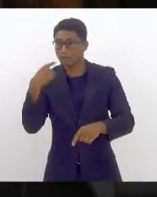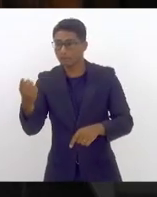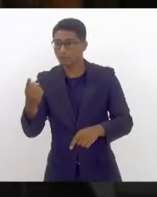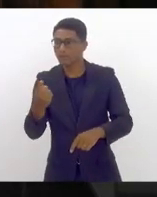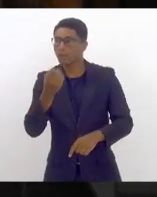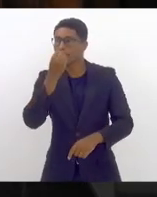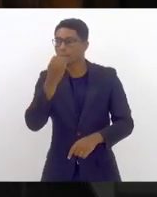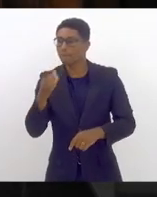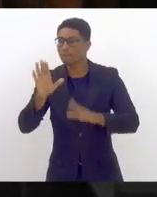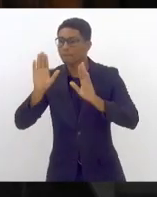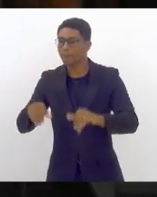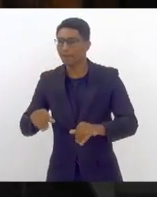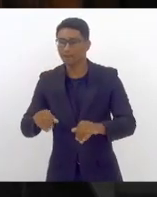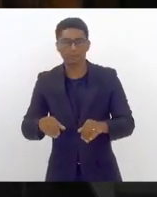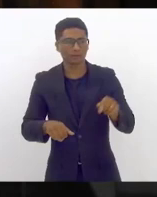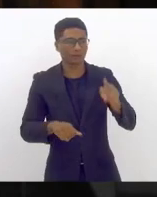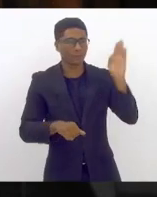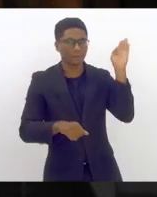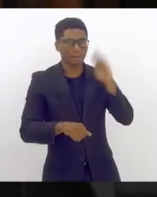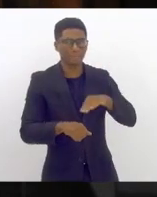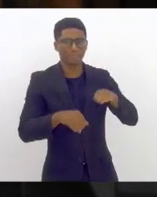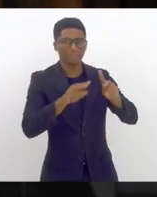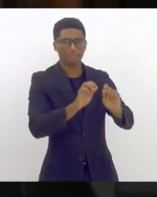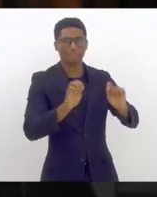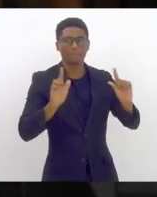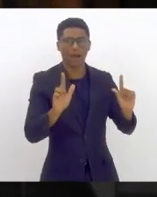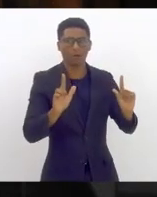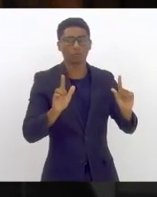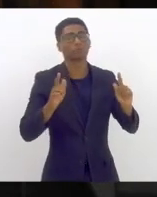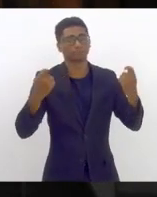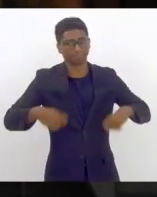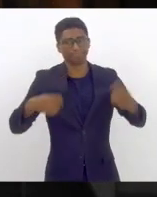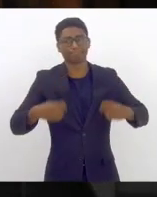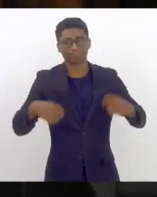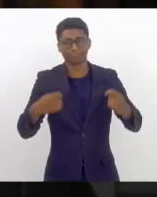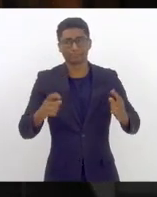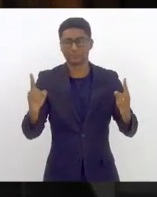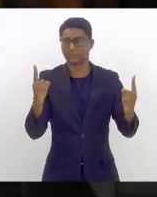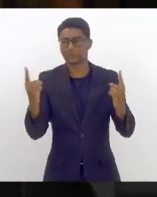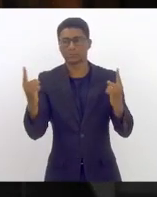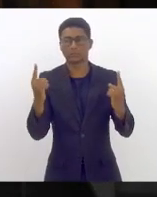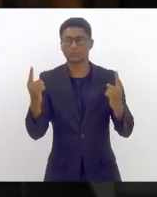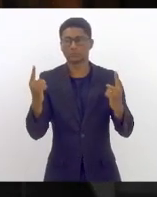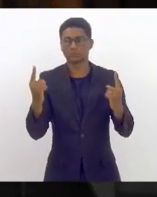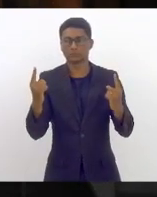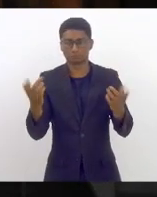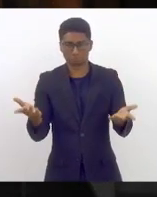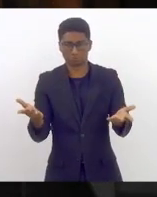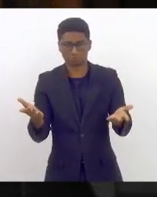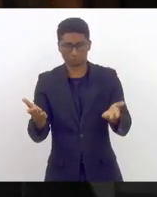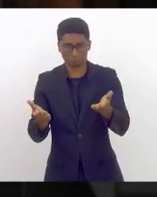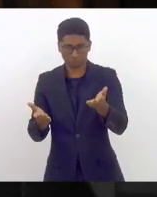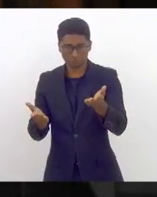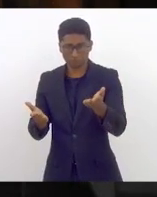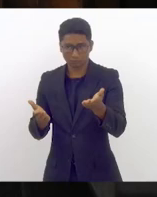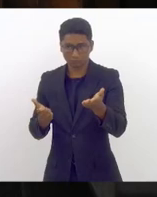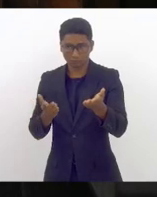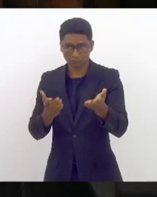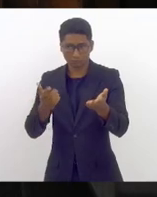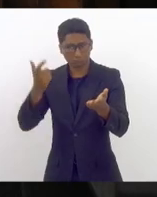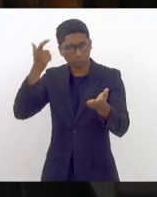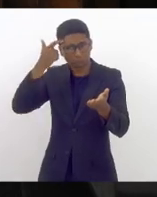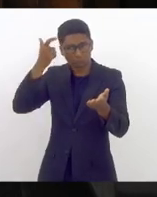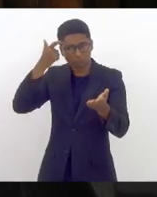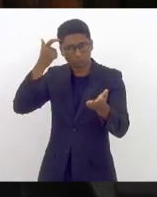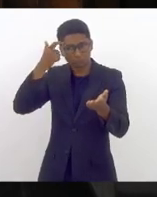mal. Eu não posso querer crer que ninguém, em sã consciência, considere que